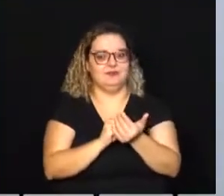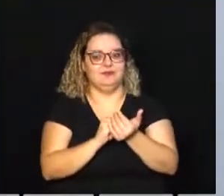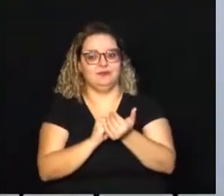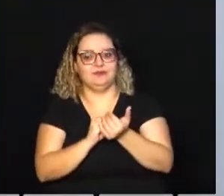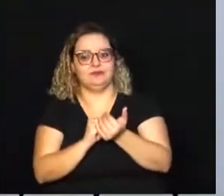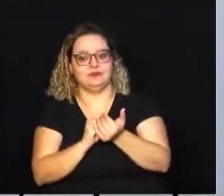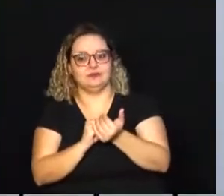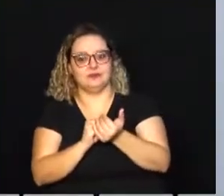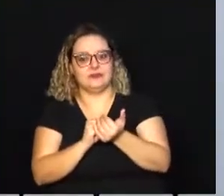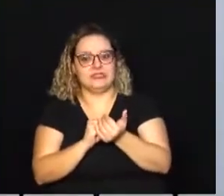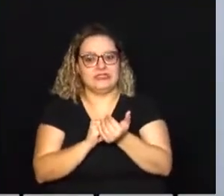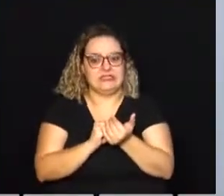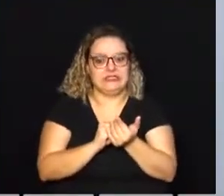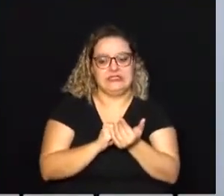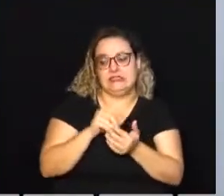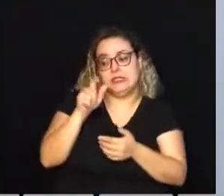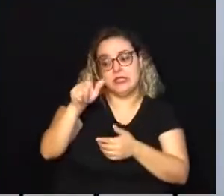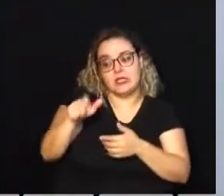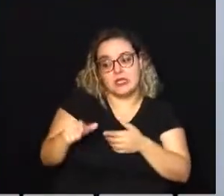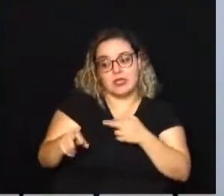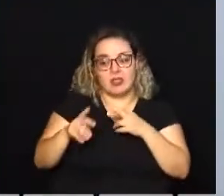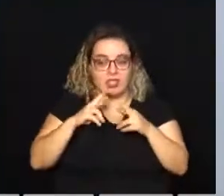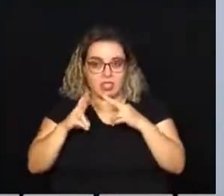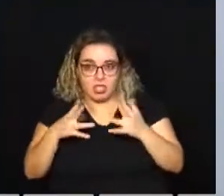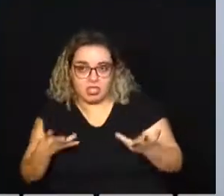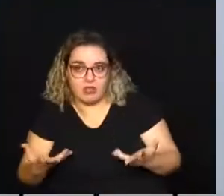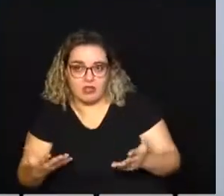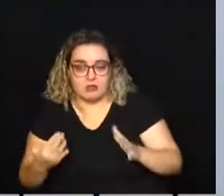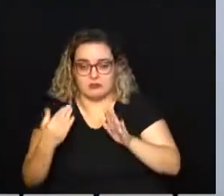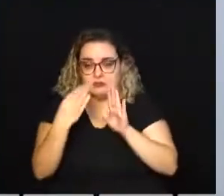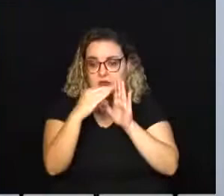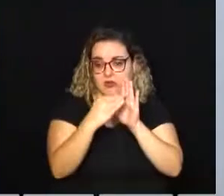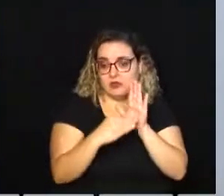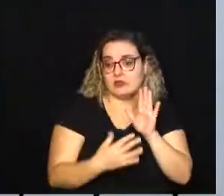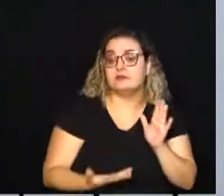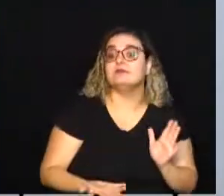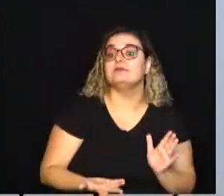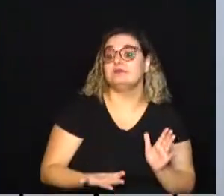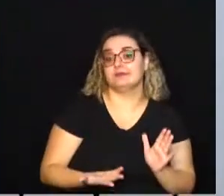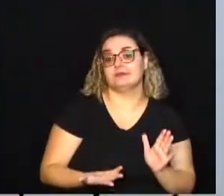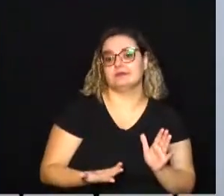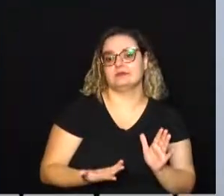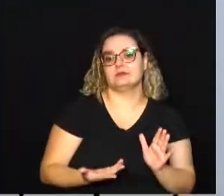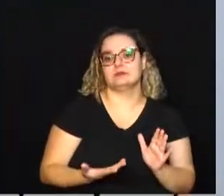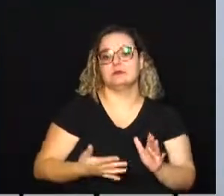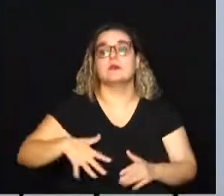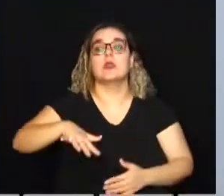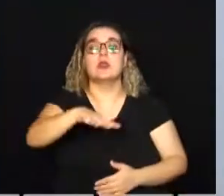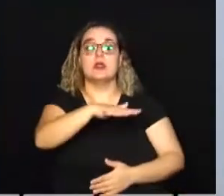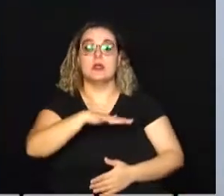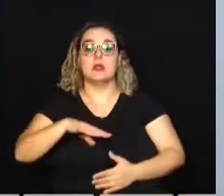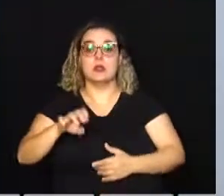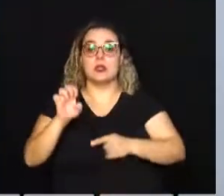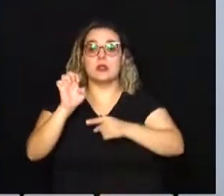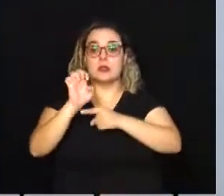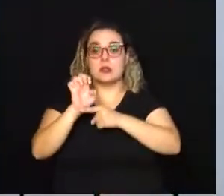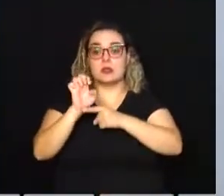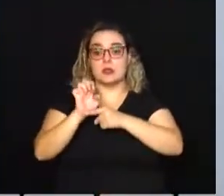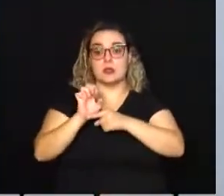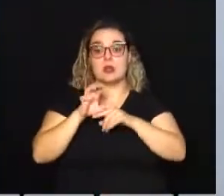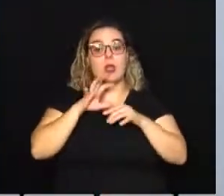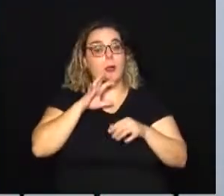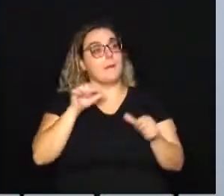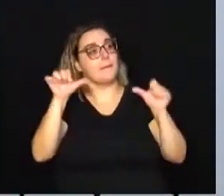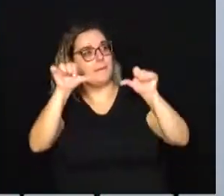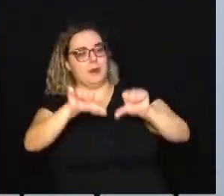alguém reclamando que não estava na lista. Tal. Na rede estadual, a situação é ainda pior, porque foi feito através